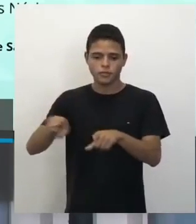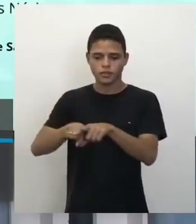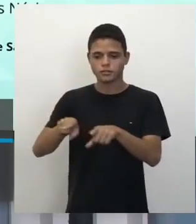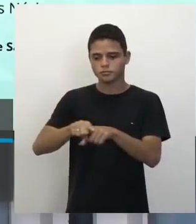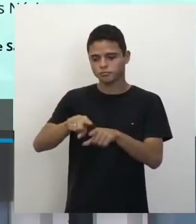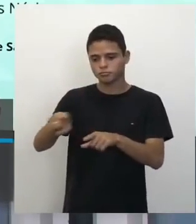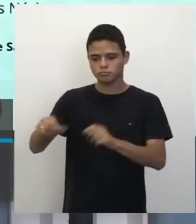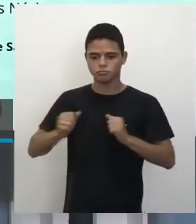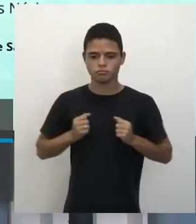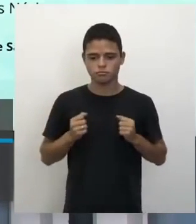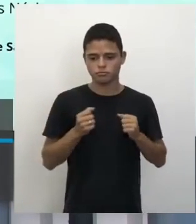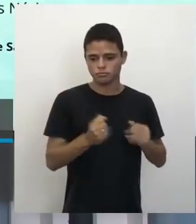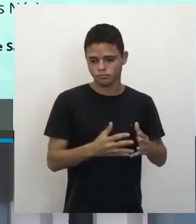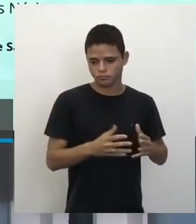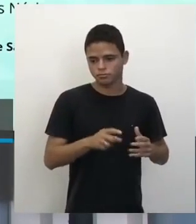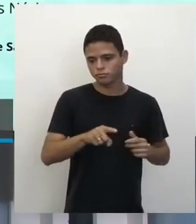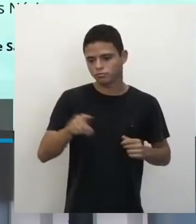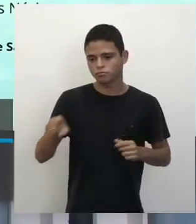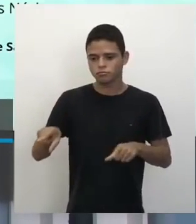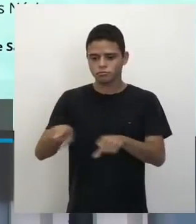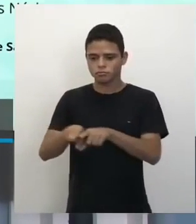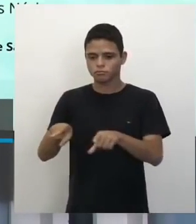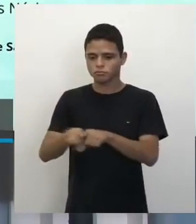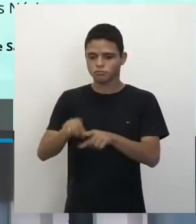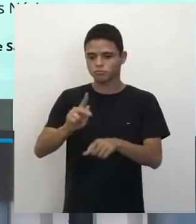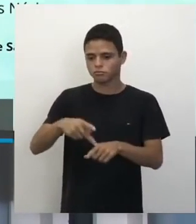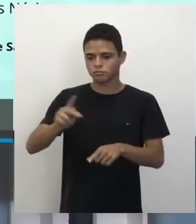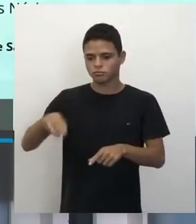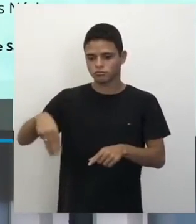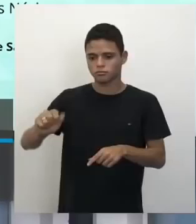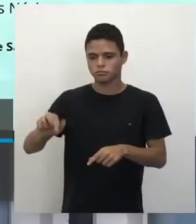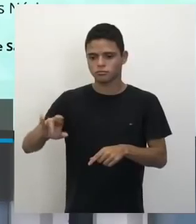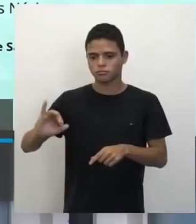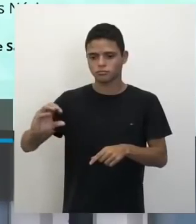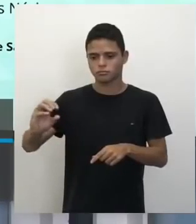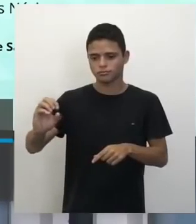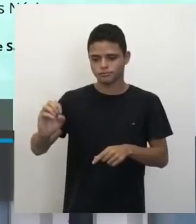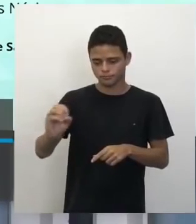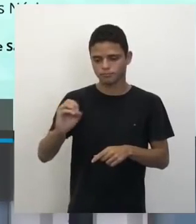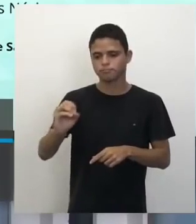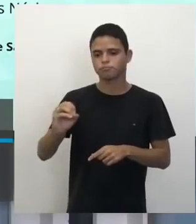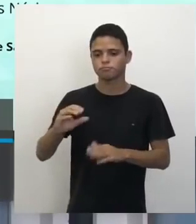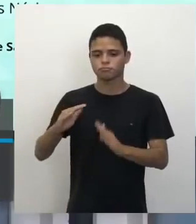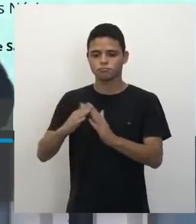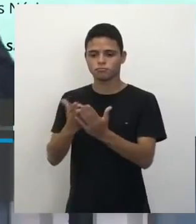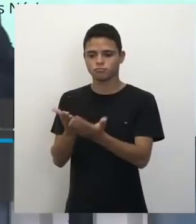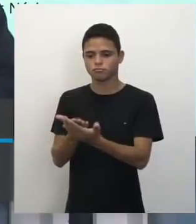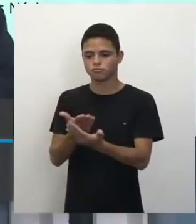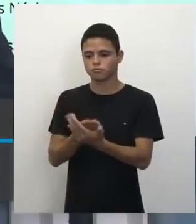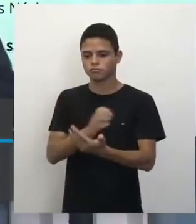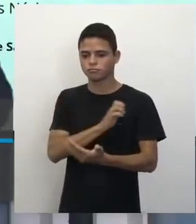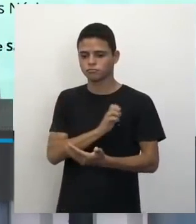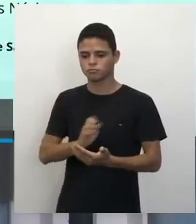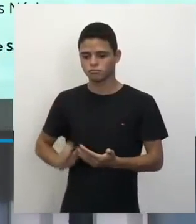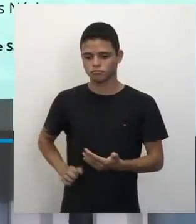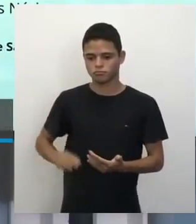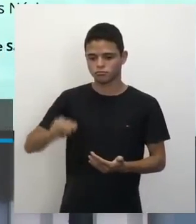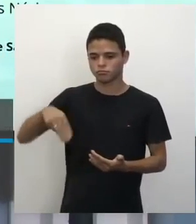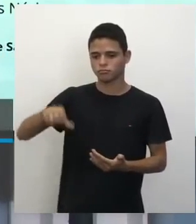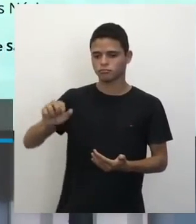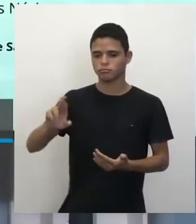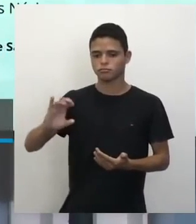sua participação. Professor Mário também da escola, professor Mário, Escola Estadual Marechal